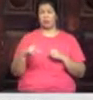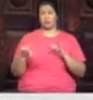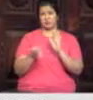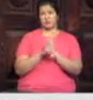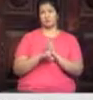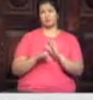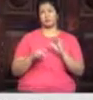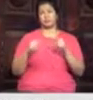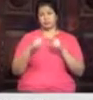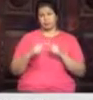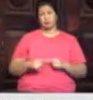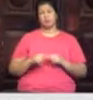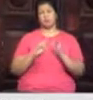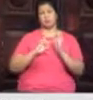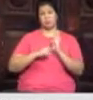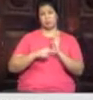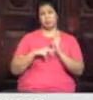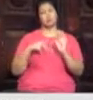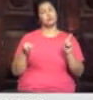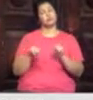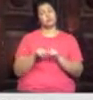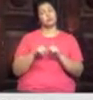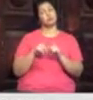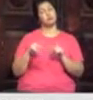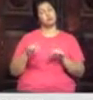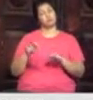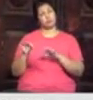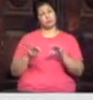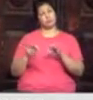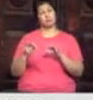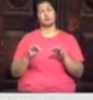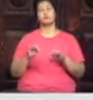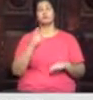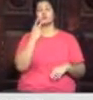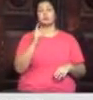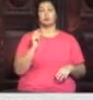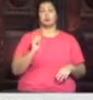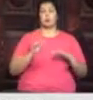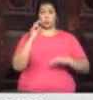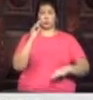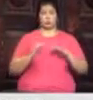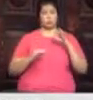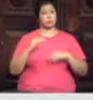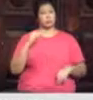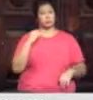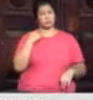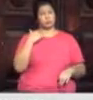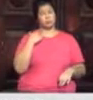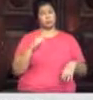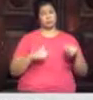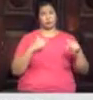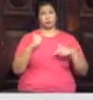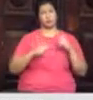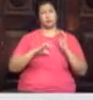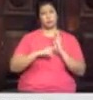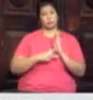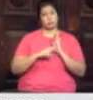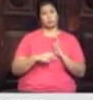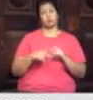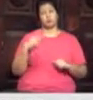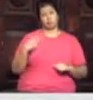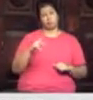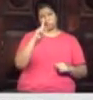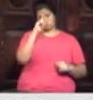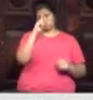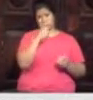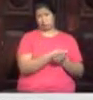ação sindical. Este projeto limita também a atuação da Justiça do Trabalho, ao atribuir à representação sindical o papel de resolver os